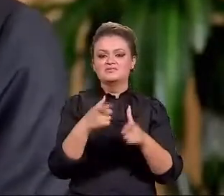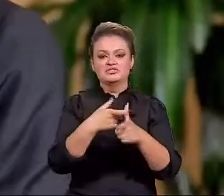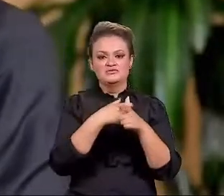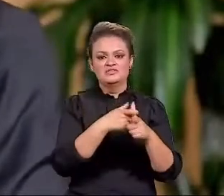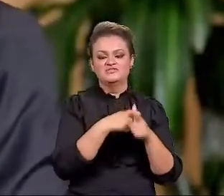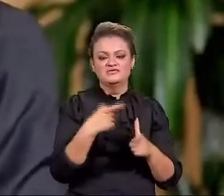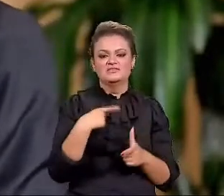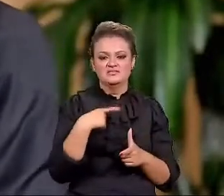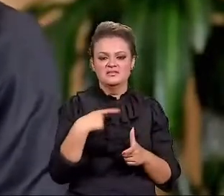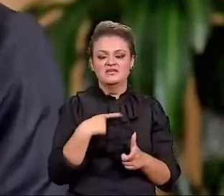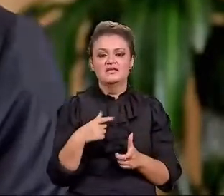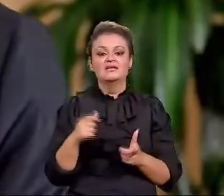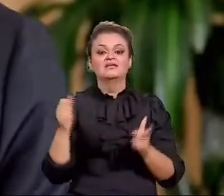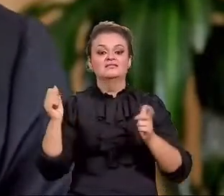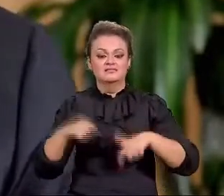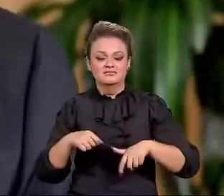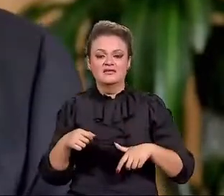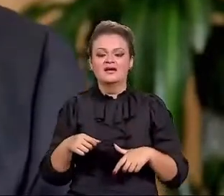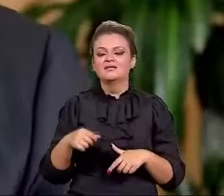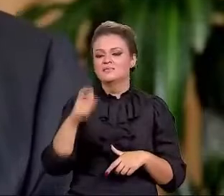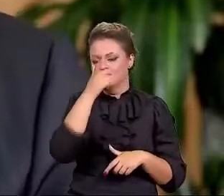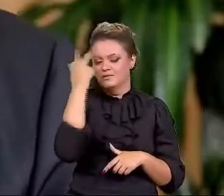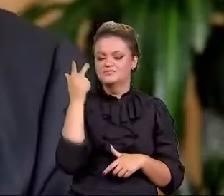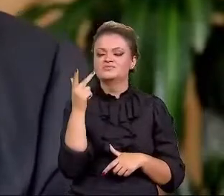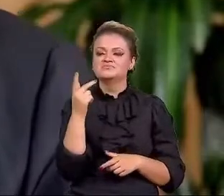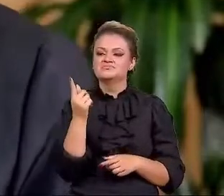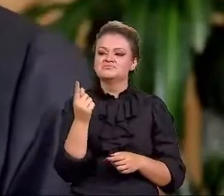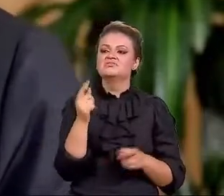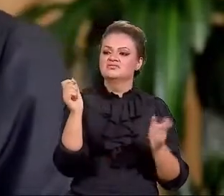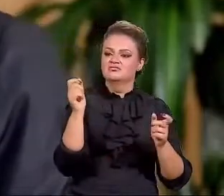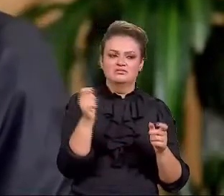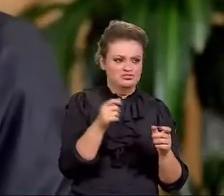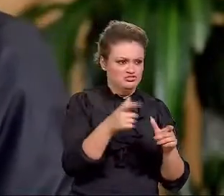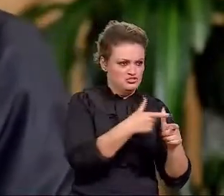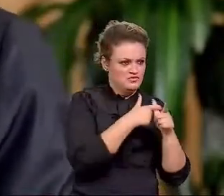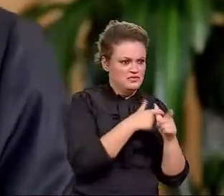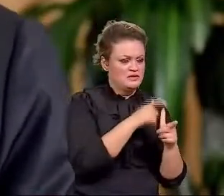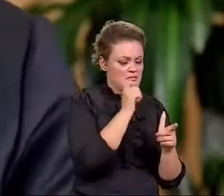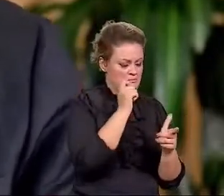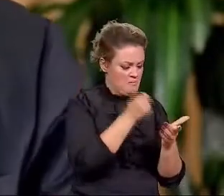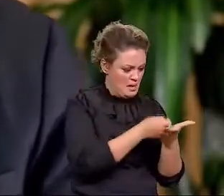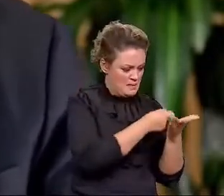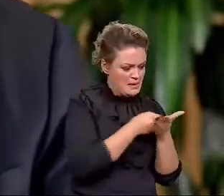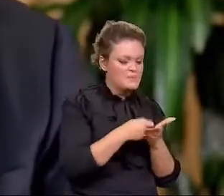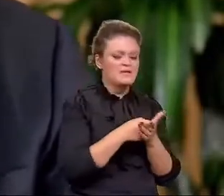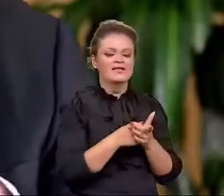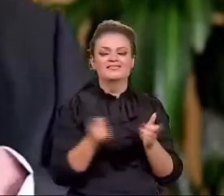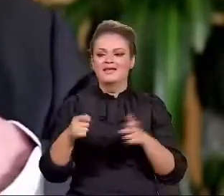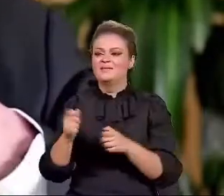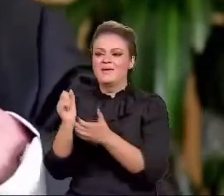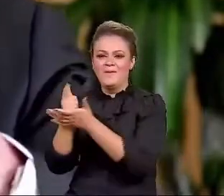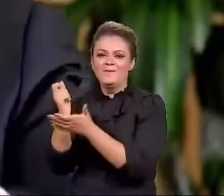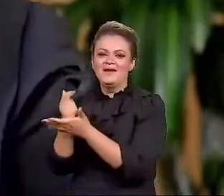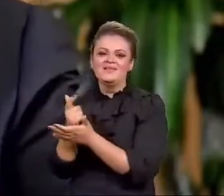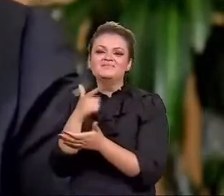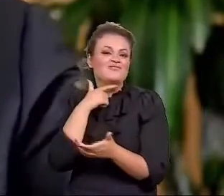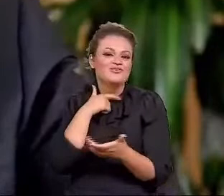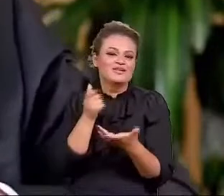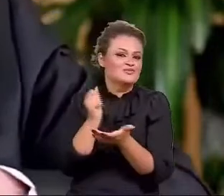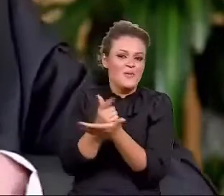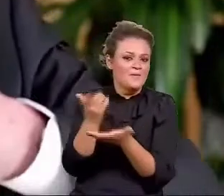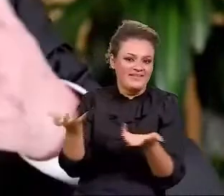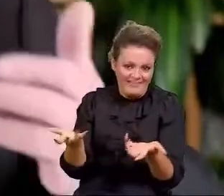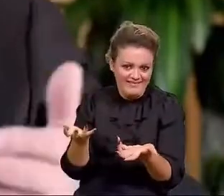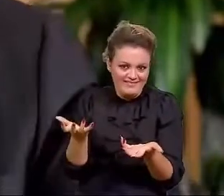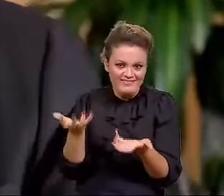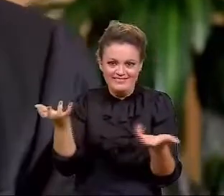possa voltar ao mercado de consumo, porque todo mundo sempre tem uma coisinha para comprar. Sim, e agora que vai se aproximando o fim do